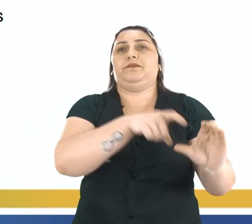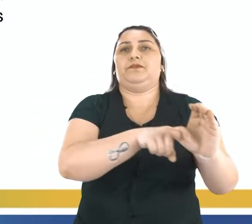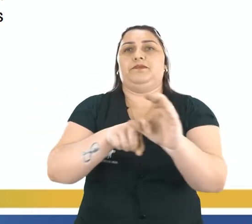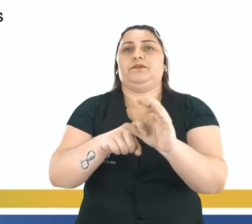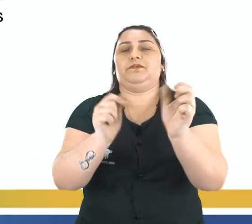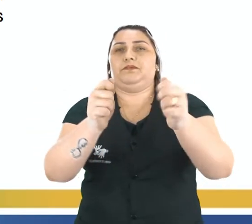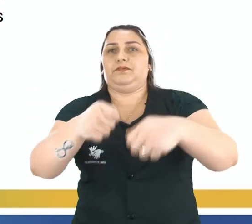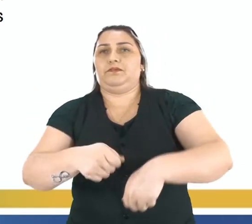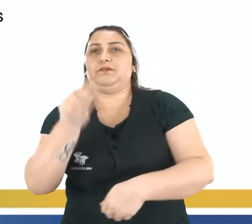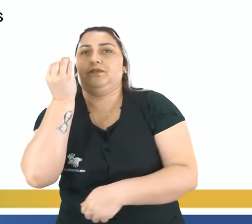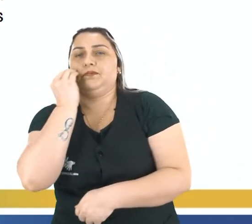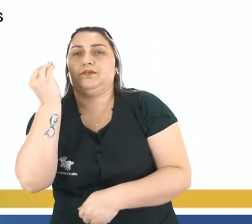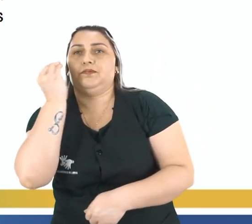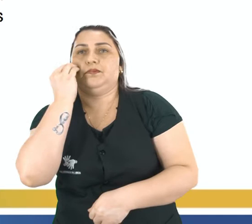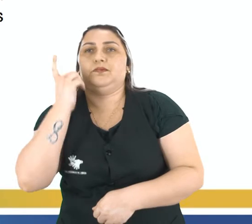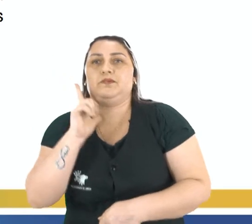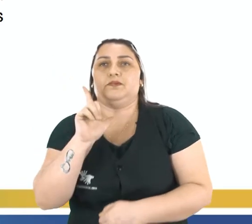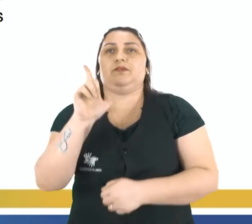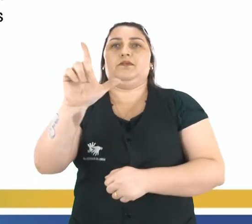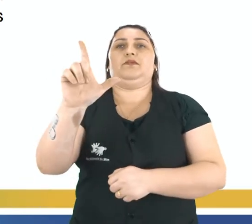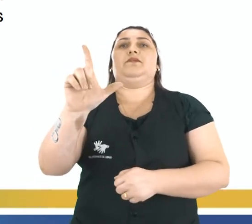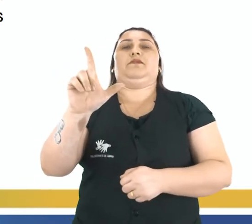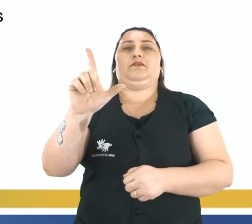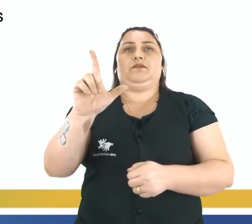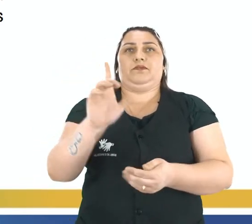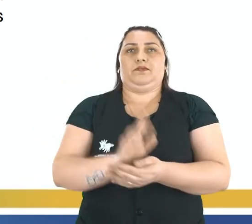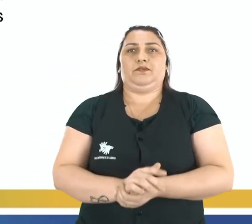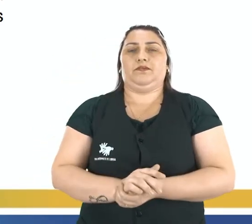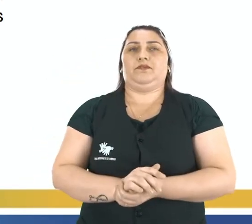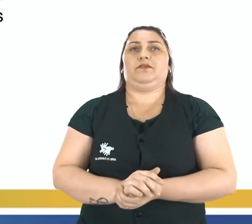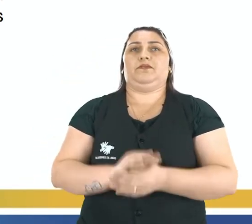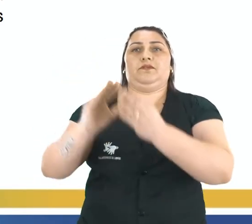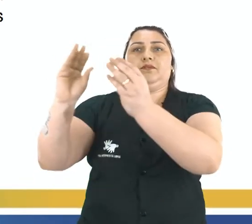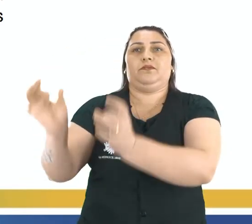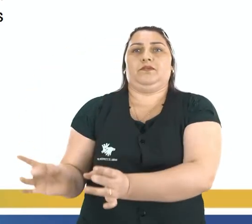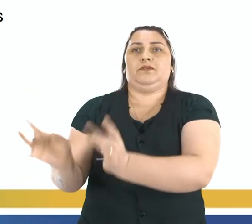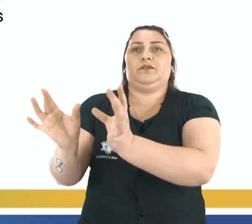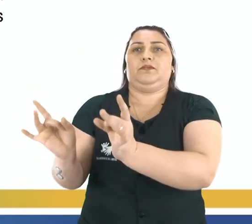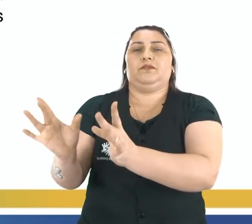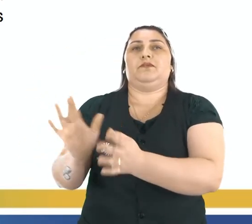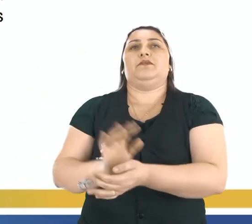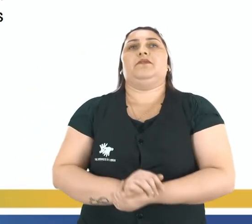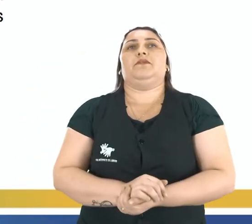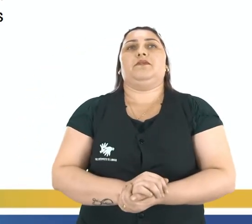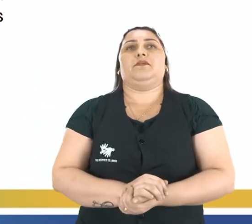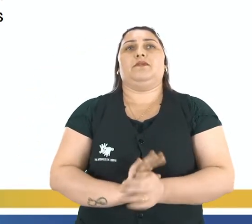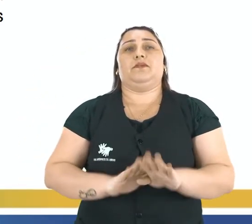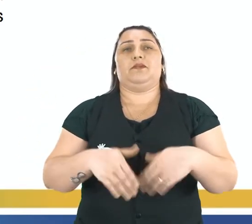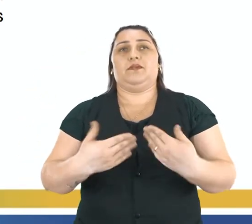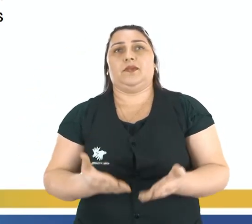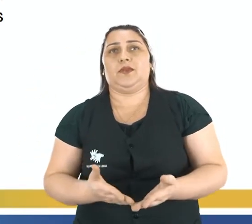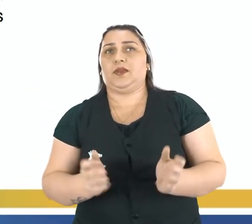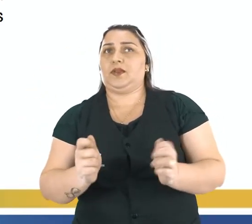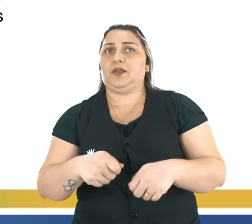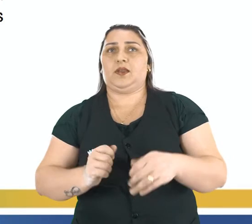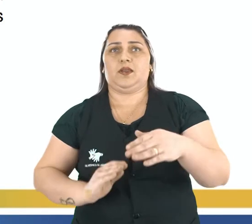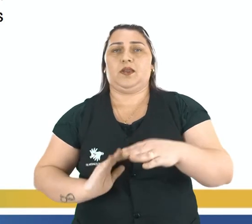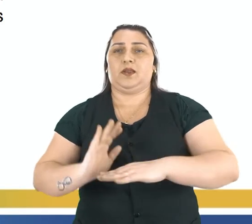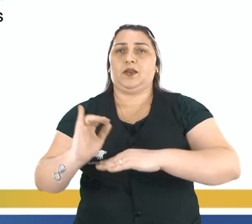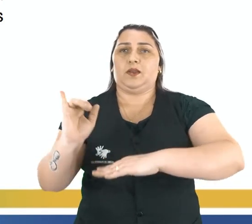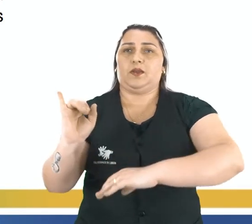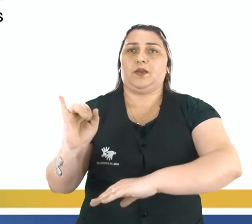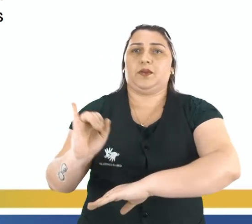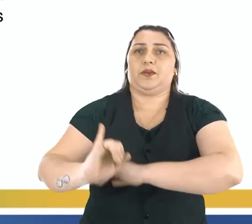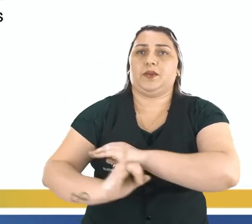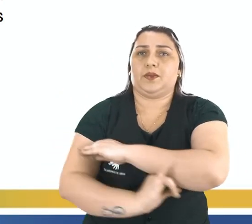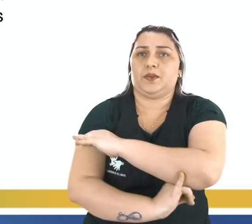para poder tentar suprir as altas taxas de exportação, certo? Então, é inegável o avanço dessa